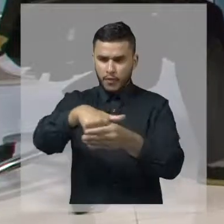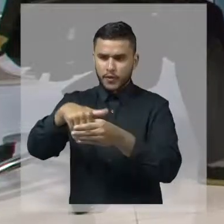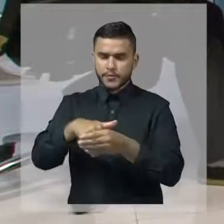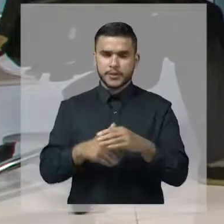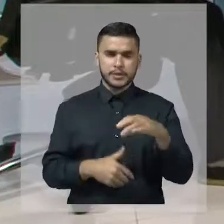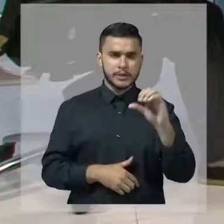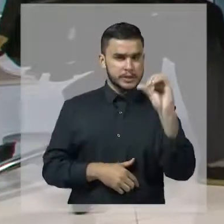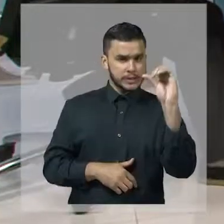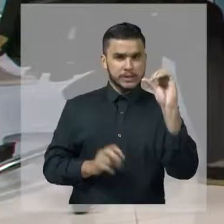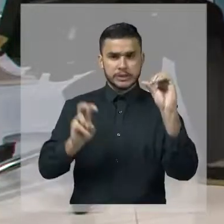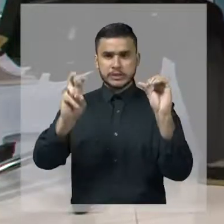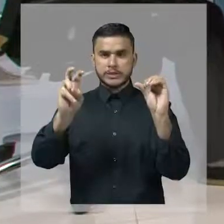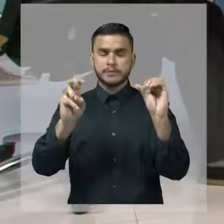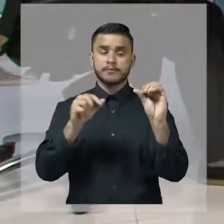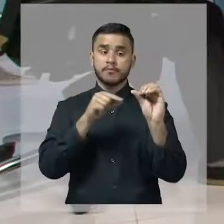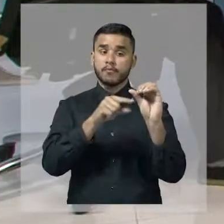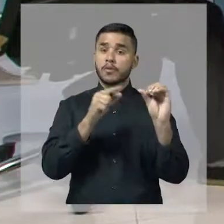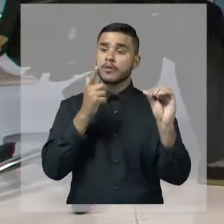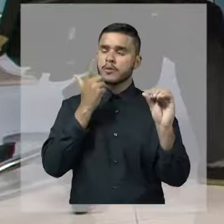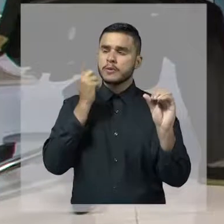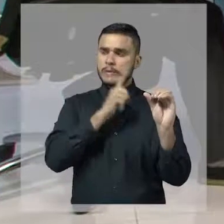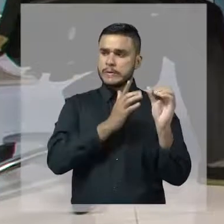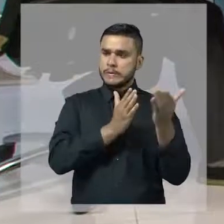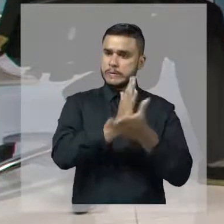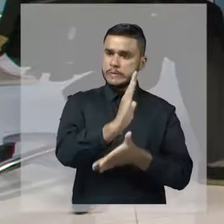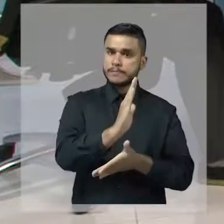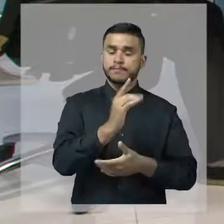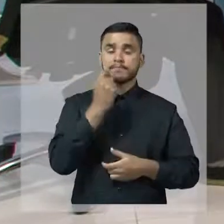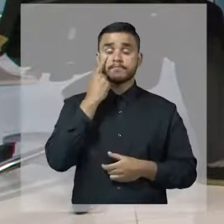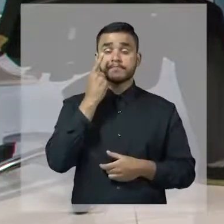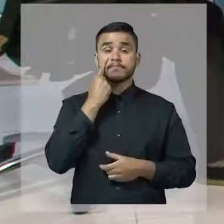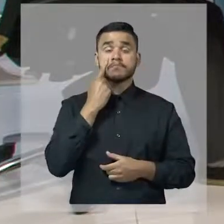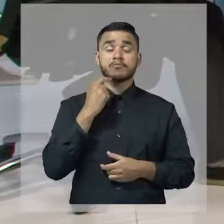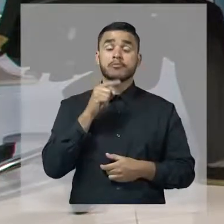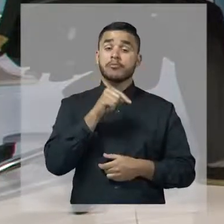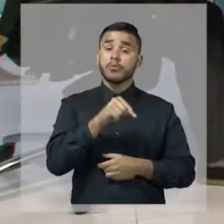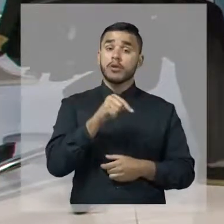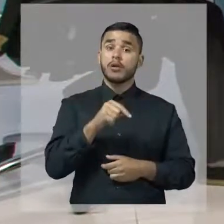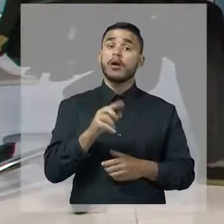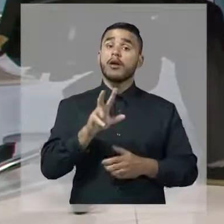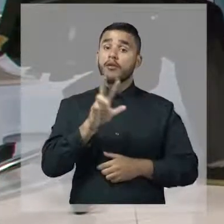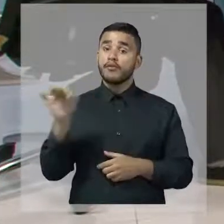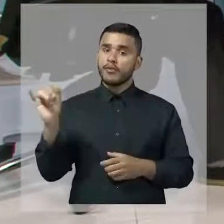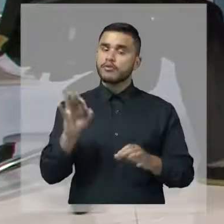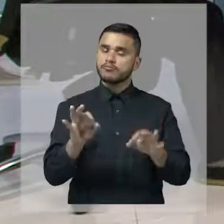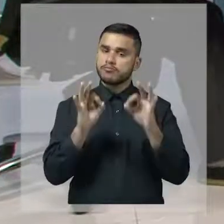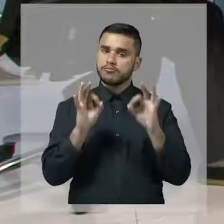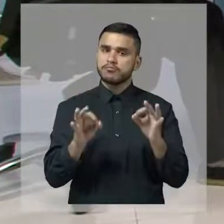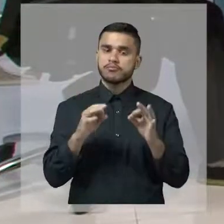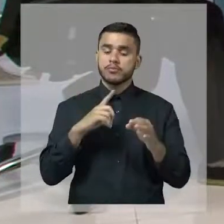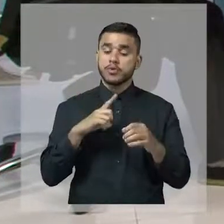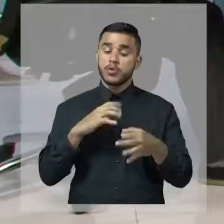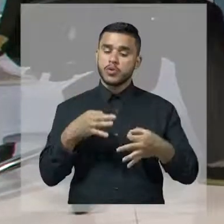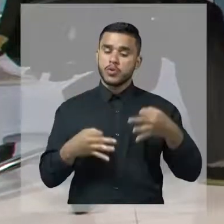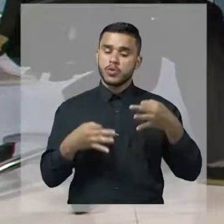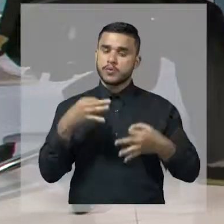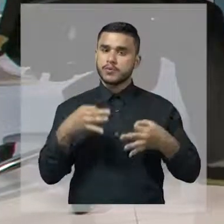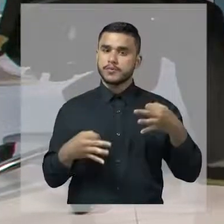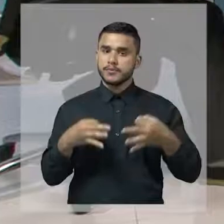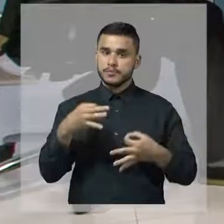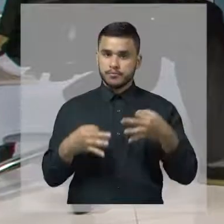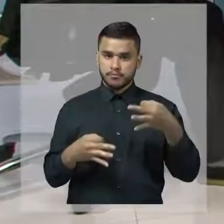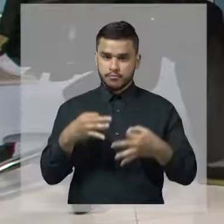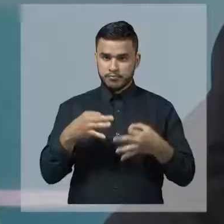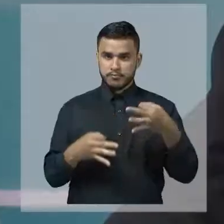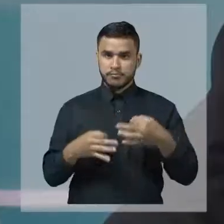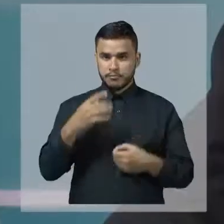Minerva do ministro Dias Toffoli, mantendo sob a jurisdição da Justiça Eleitoral os